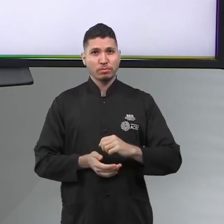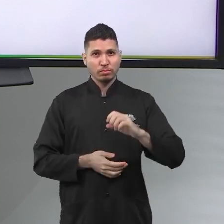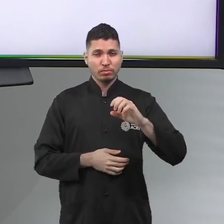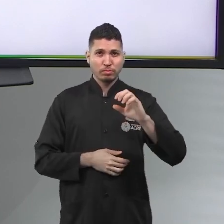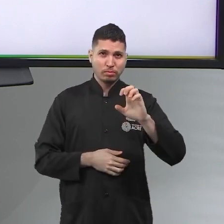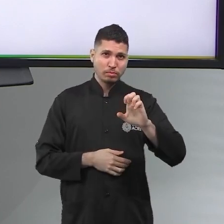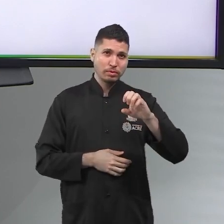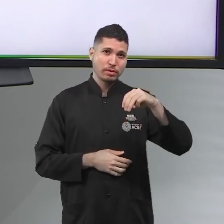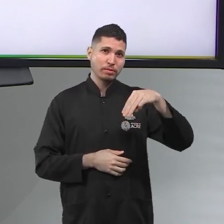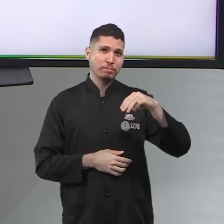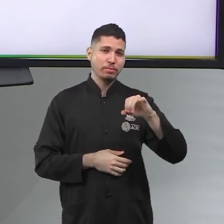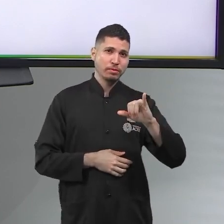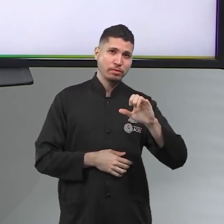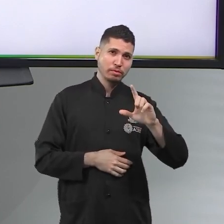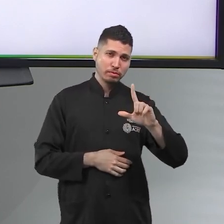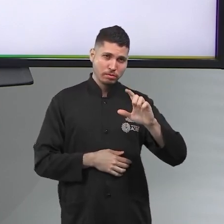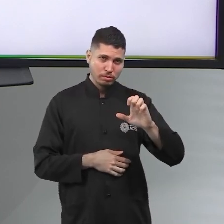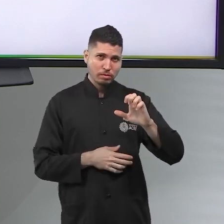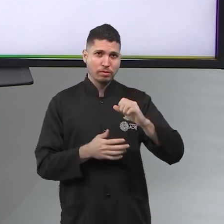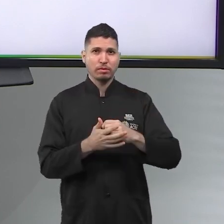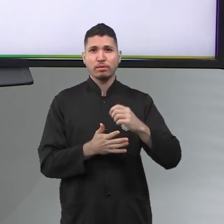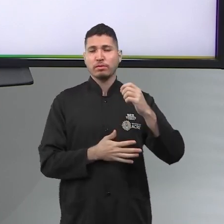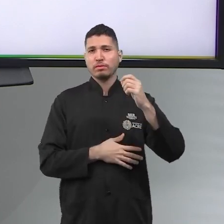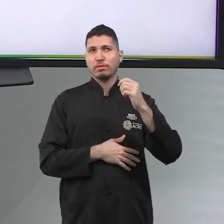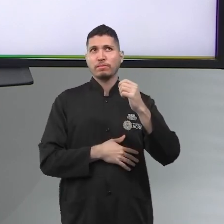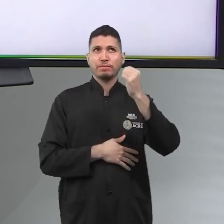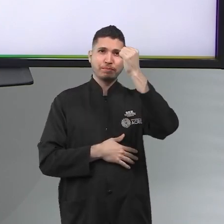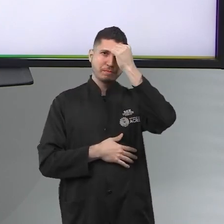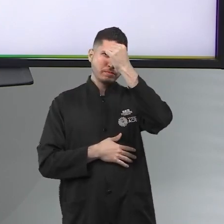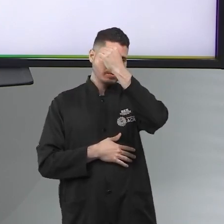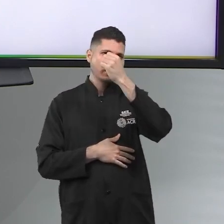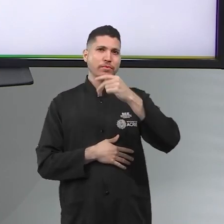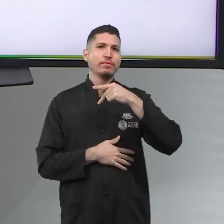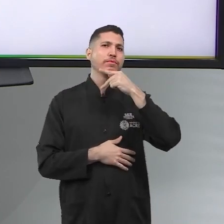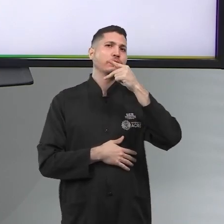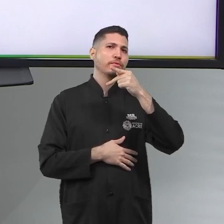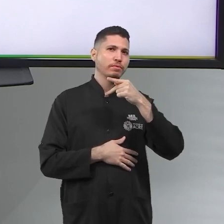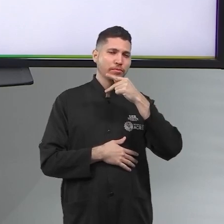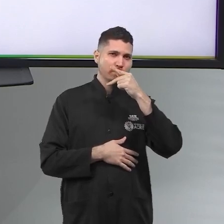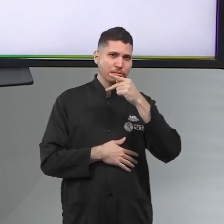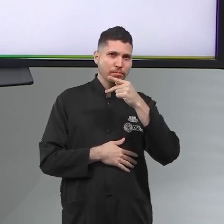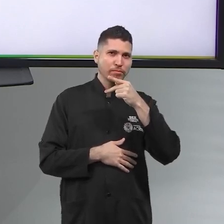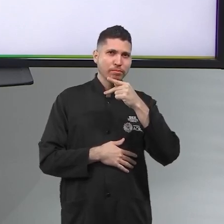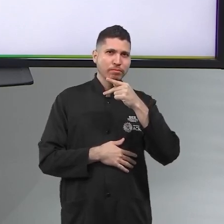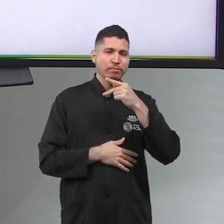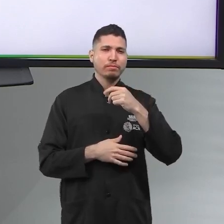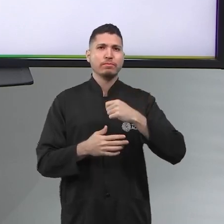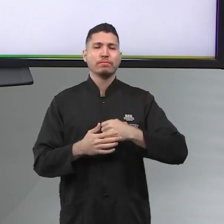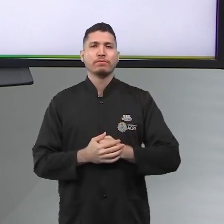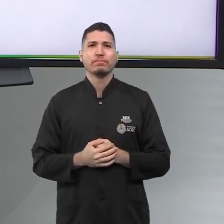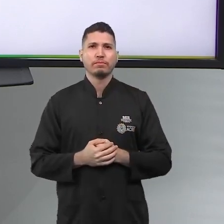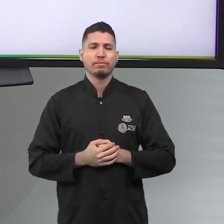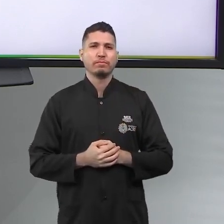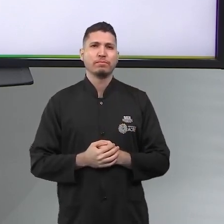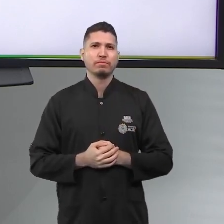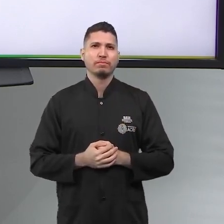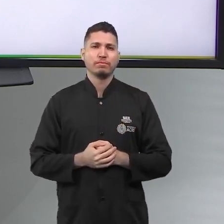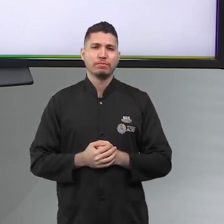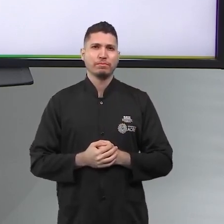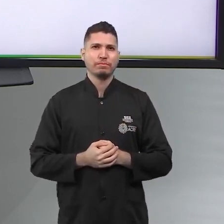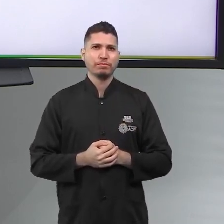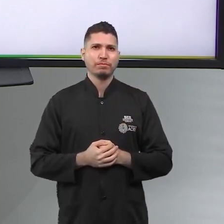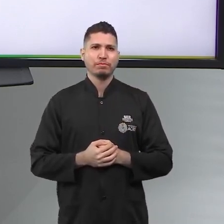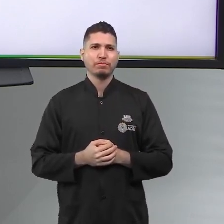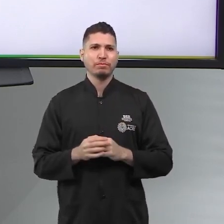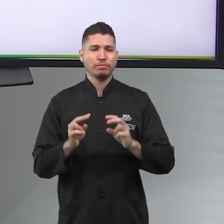ele falava do fato social e ele falava da coercitividade. Émile Durkheim, nós